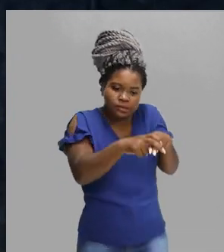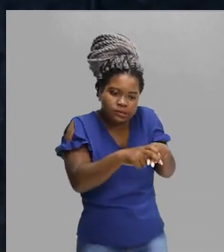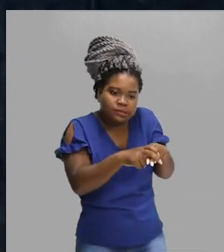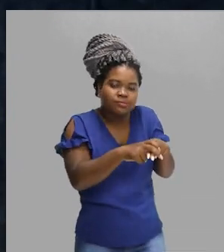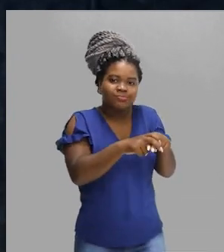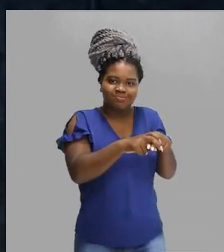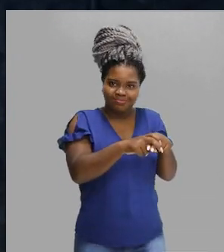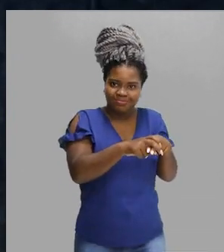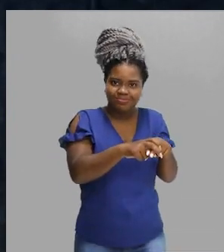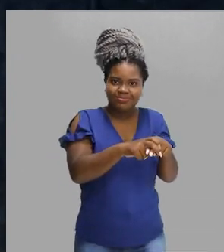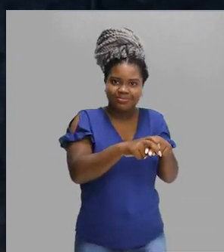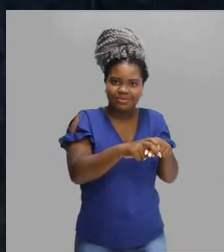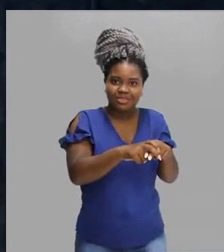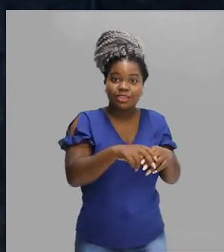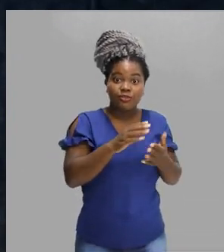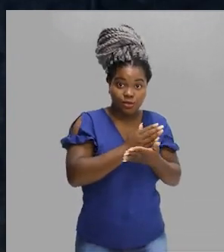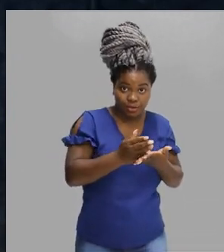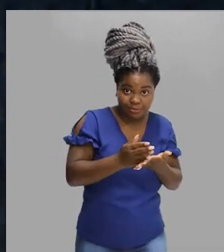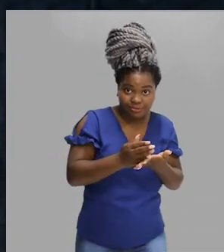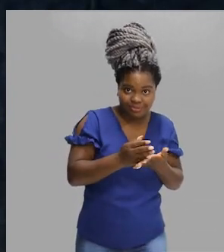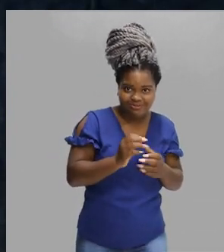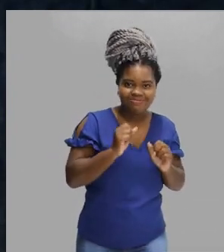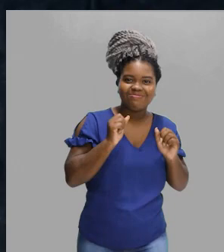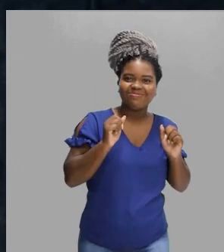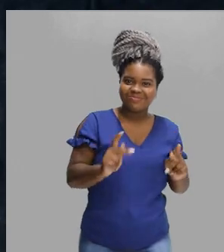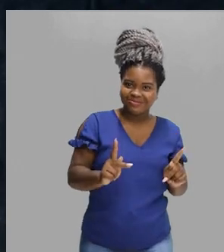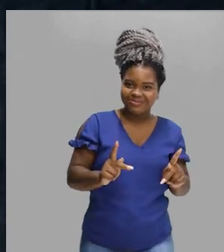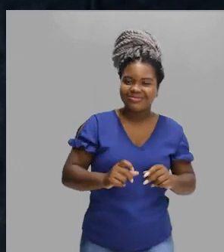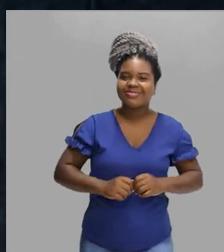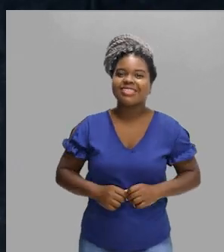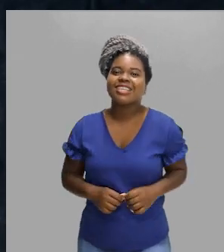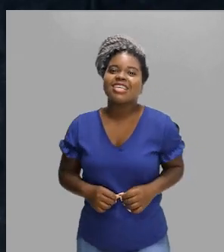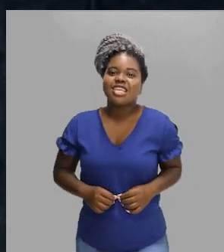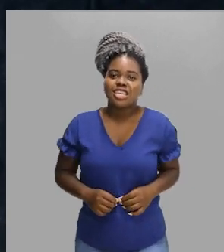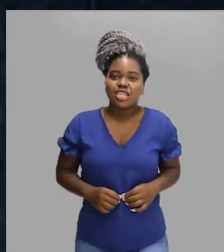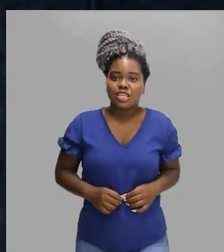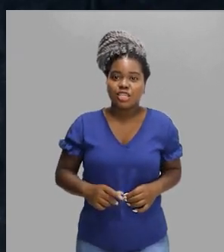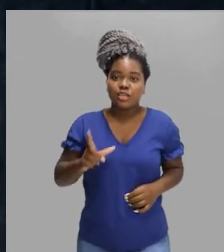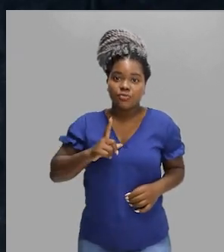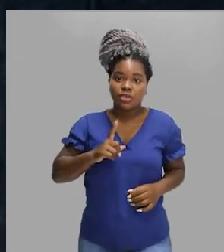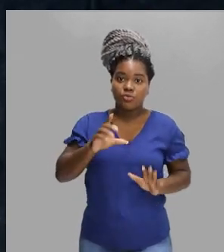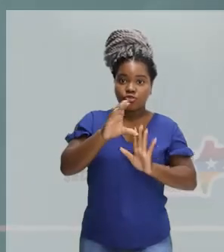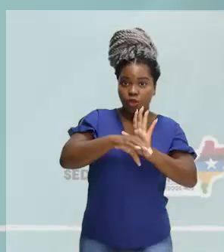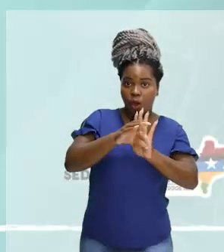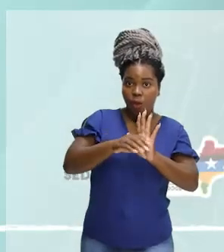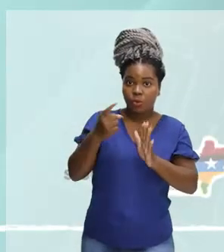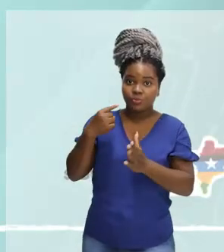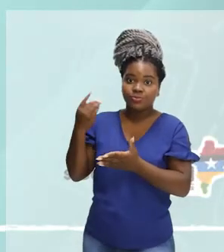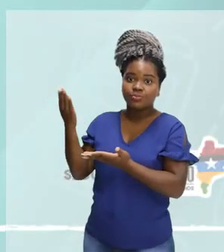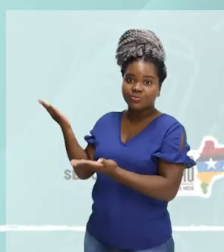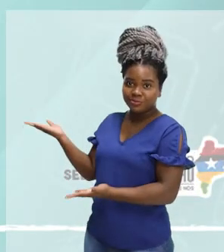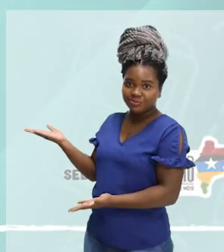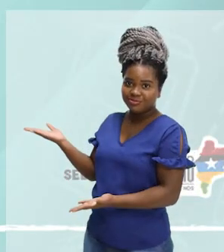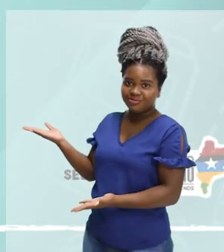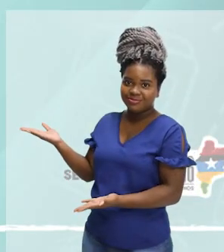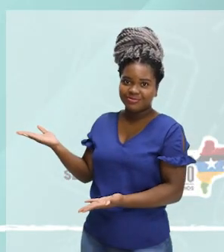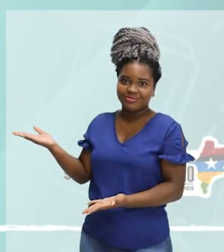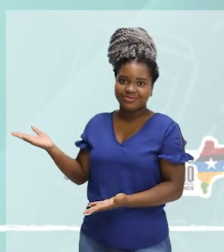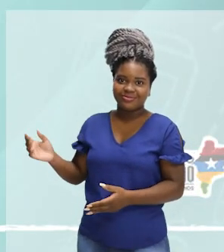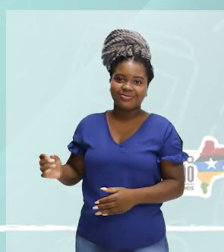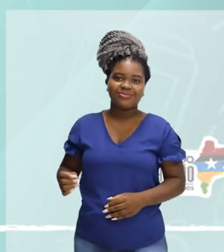minutinho da aula de hoje. Vamos começar? Bien, introducción. Los grados